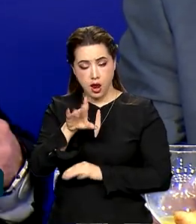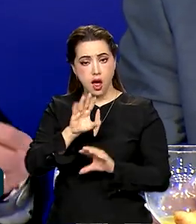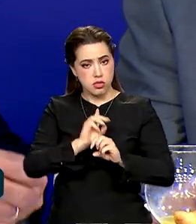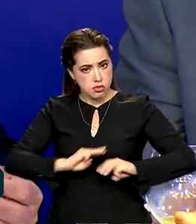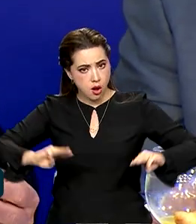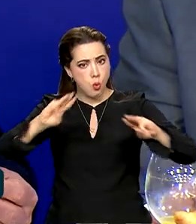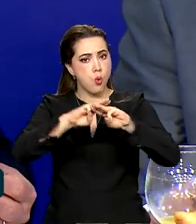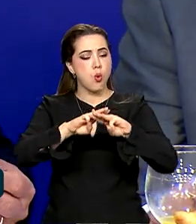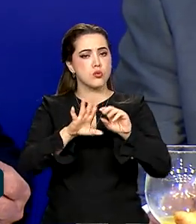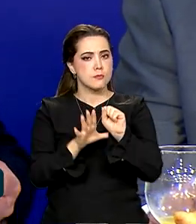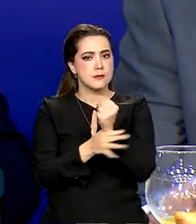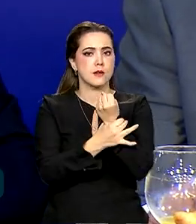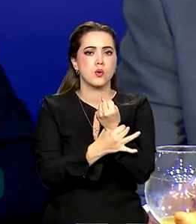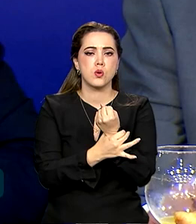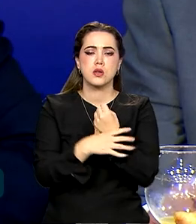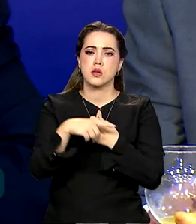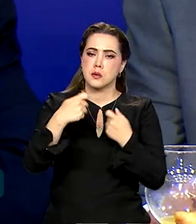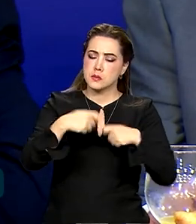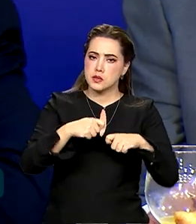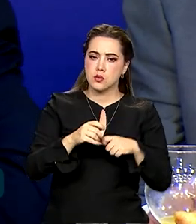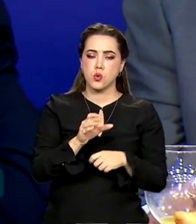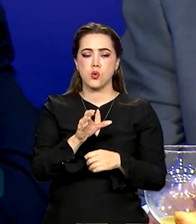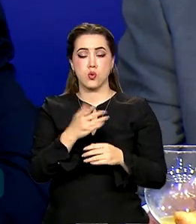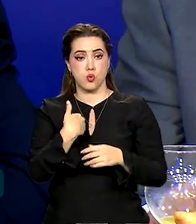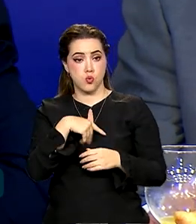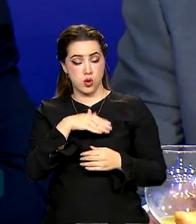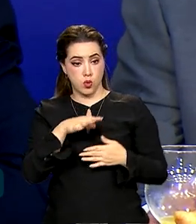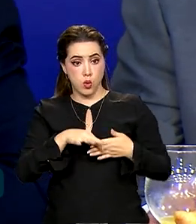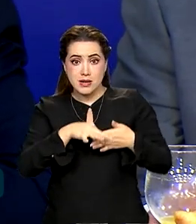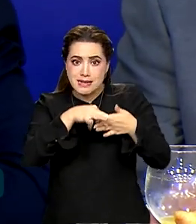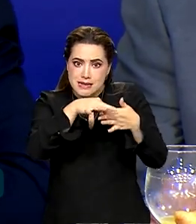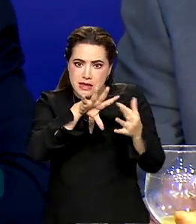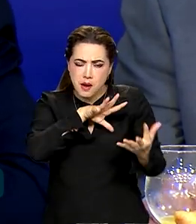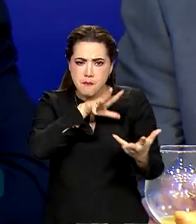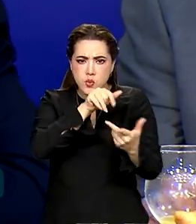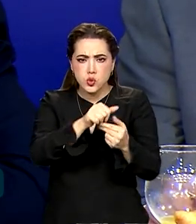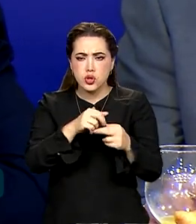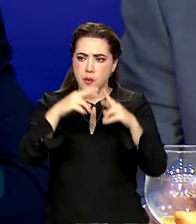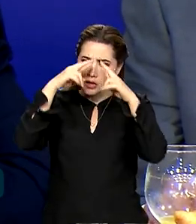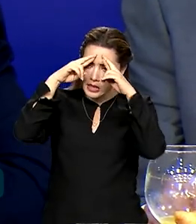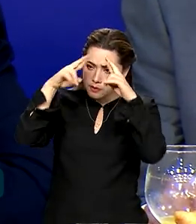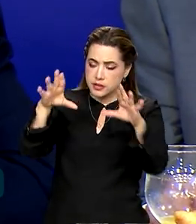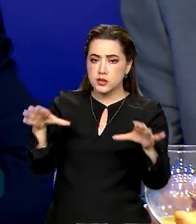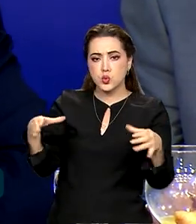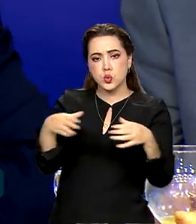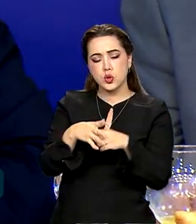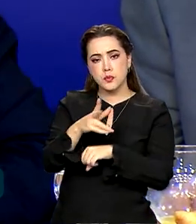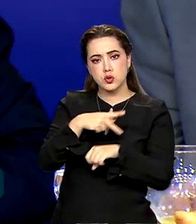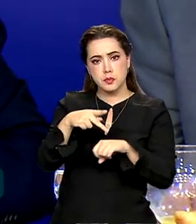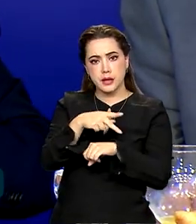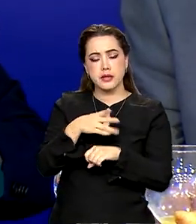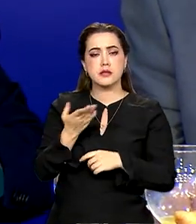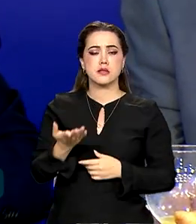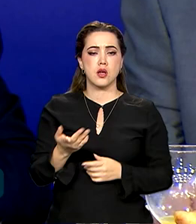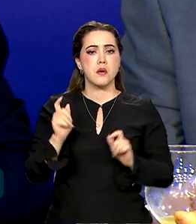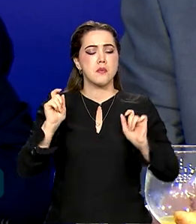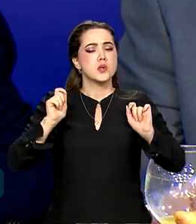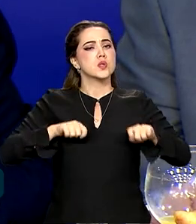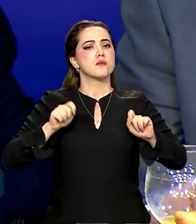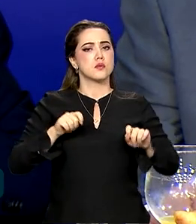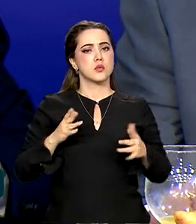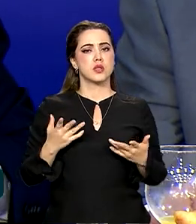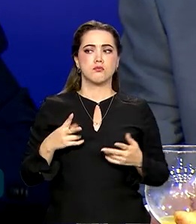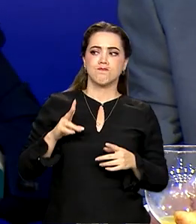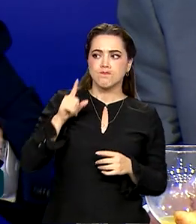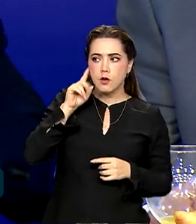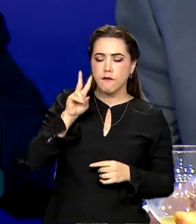se comportasse como uma governança global que respeitasse o coletivo dos países mundiais, possivelmente chegasse